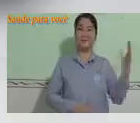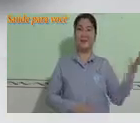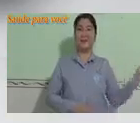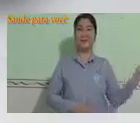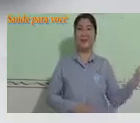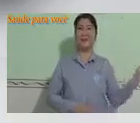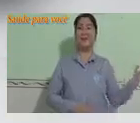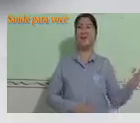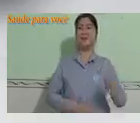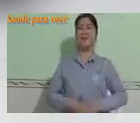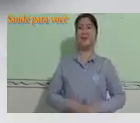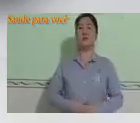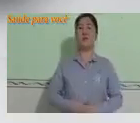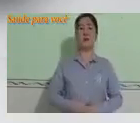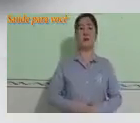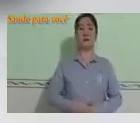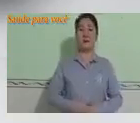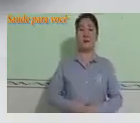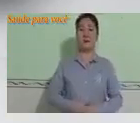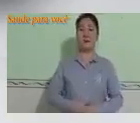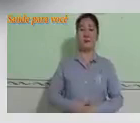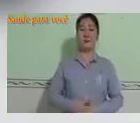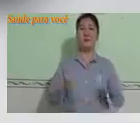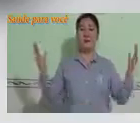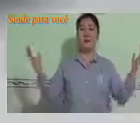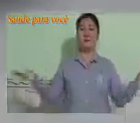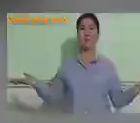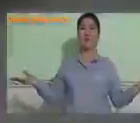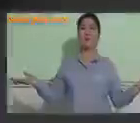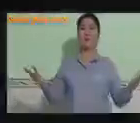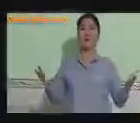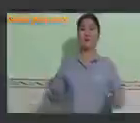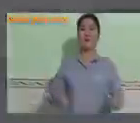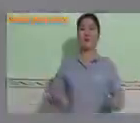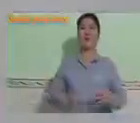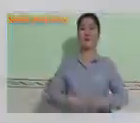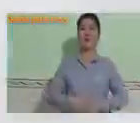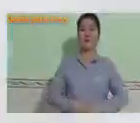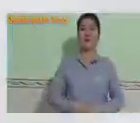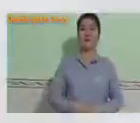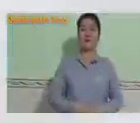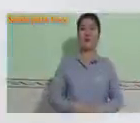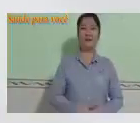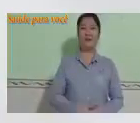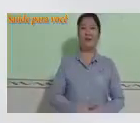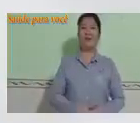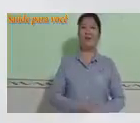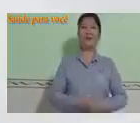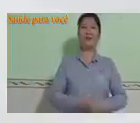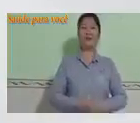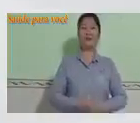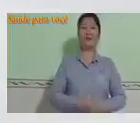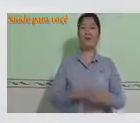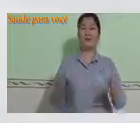saúde, J acento agudo que o S O N S S T E N A I N J S cedilha A T O D E tinta